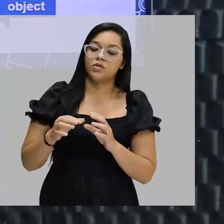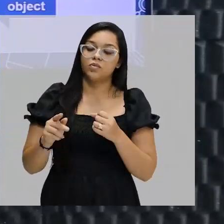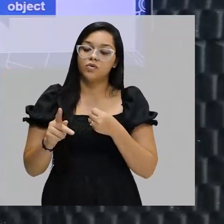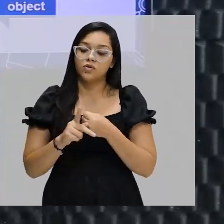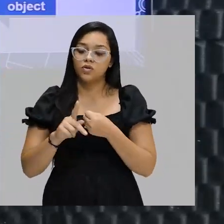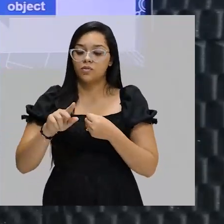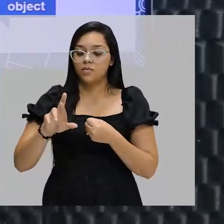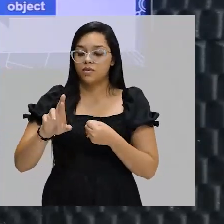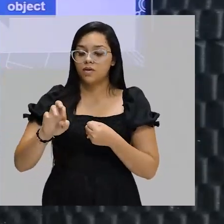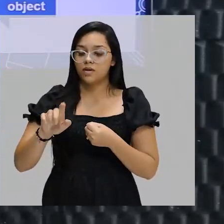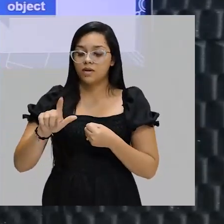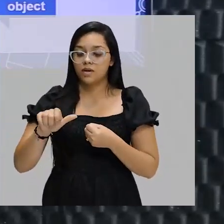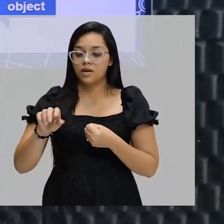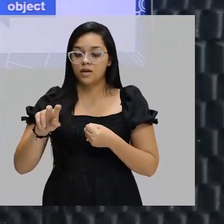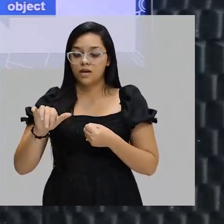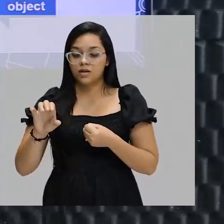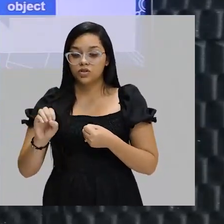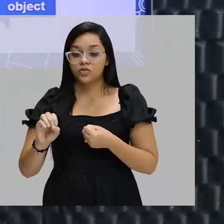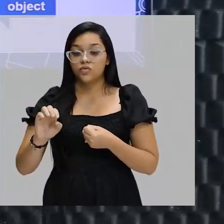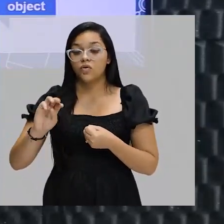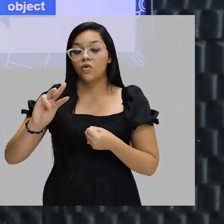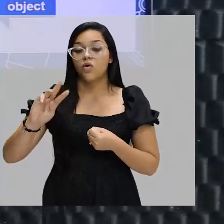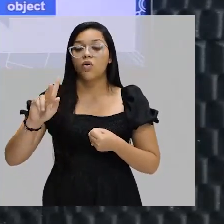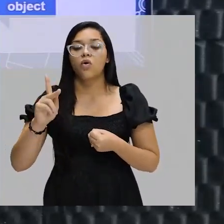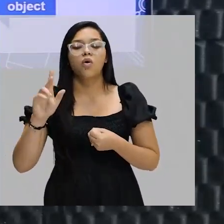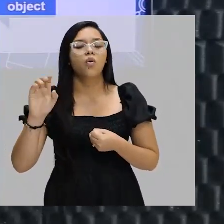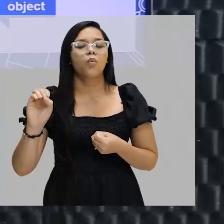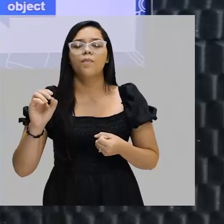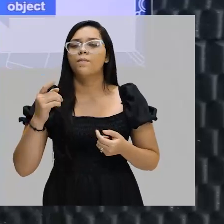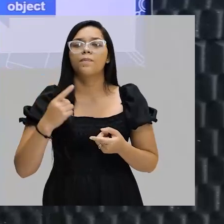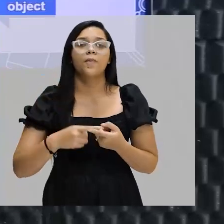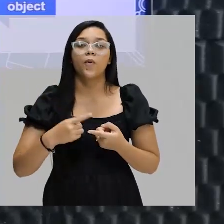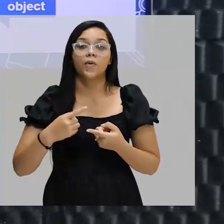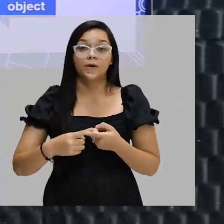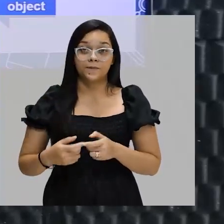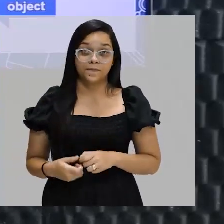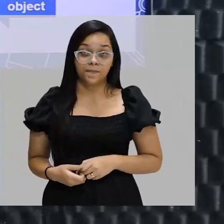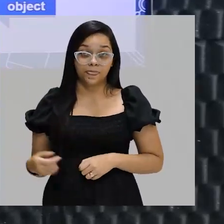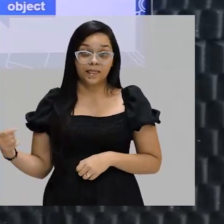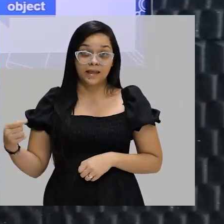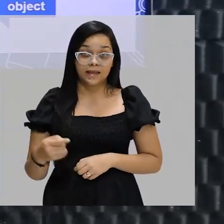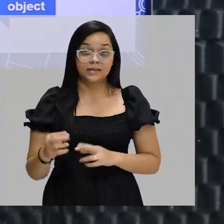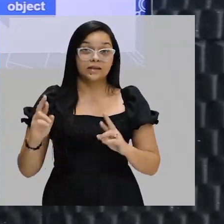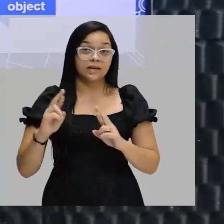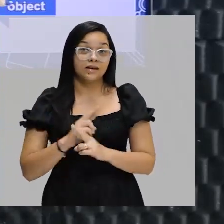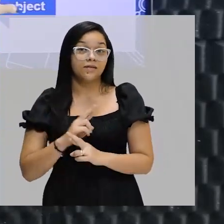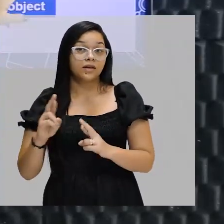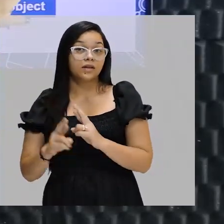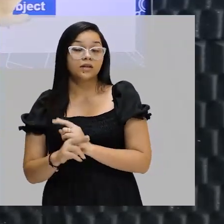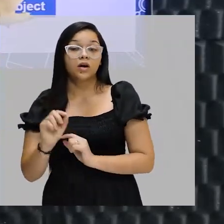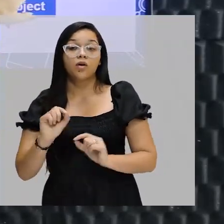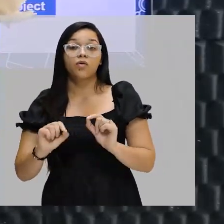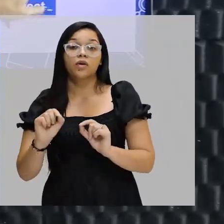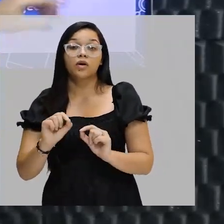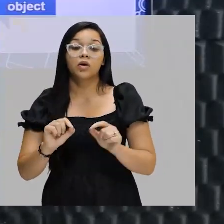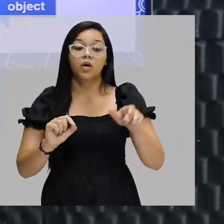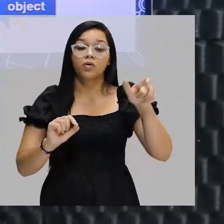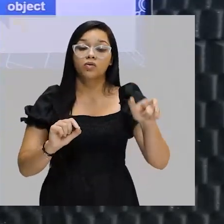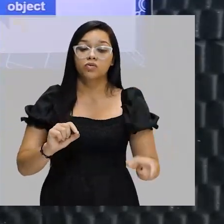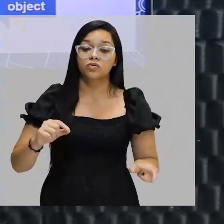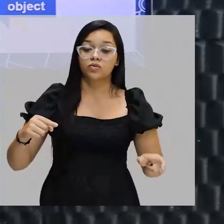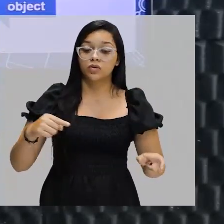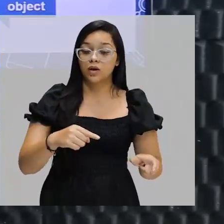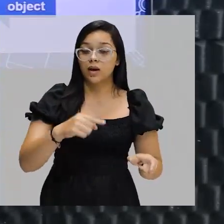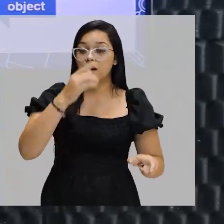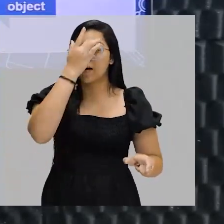pronome relativo who. Por que eu usei who? Porque esse pronome está se referindo a um sujeito, a